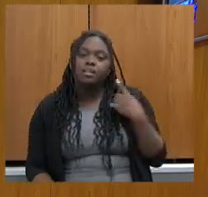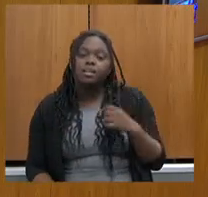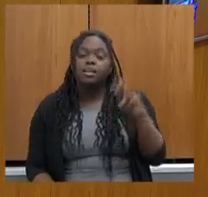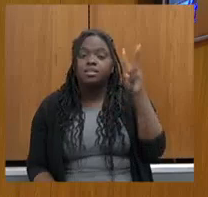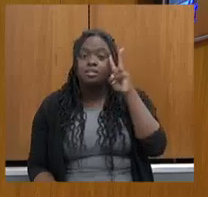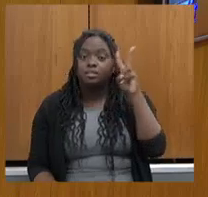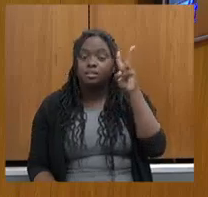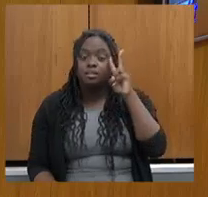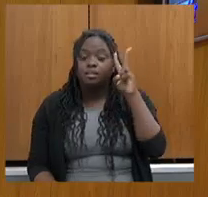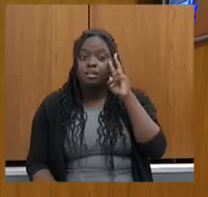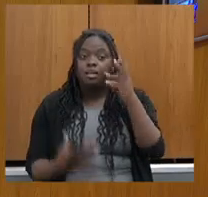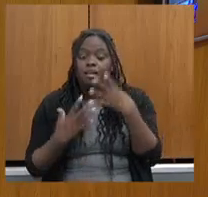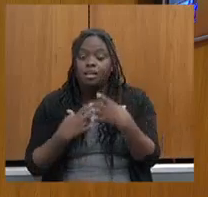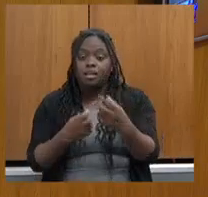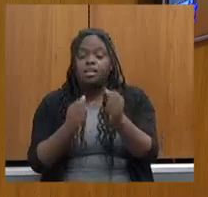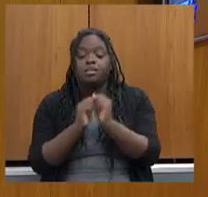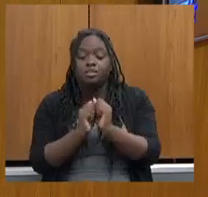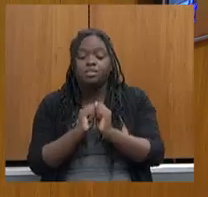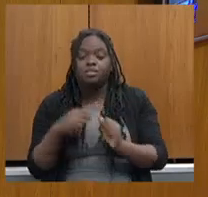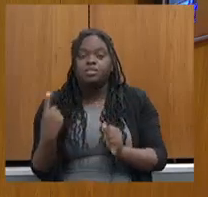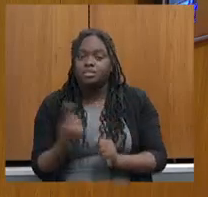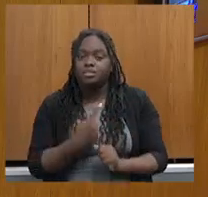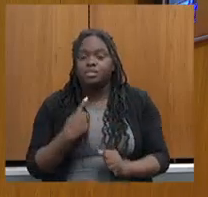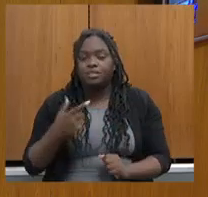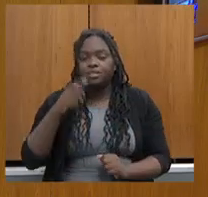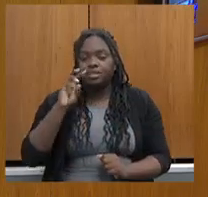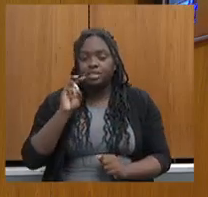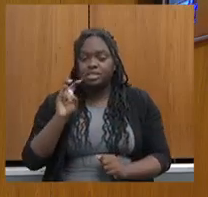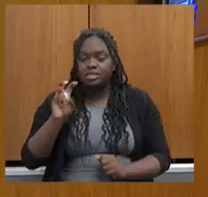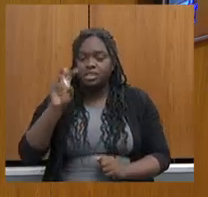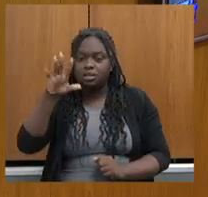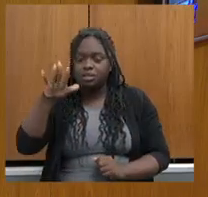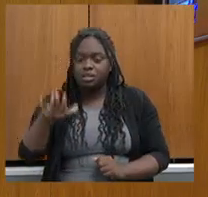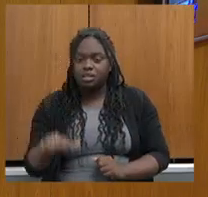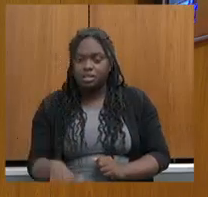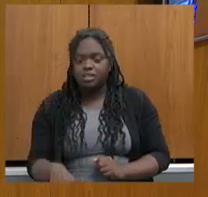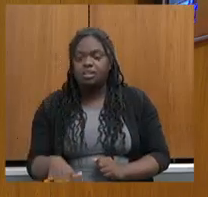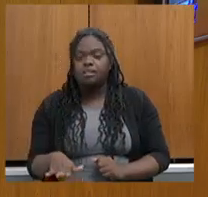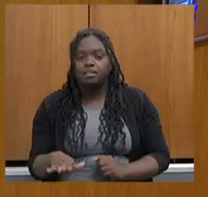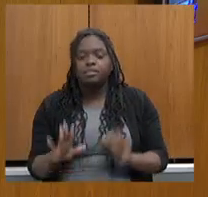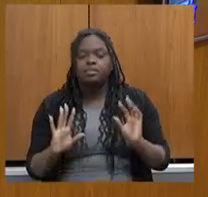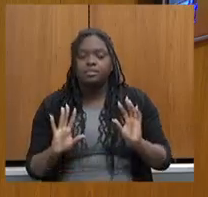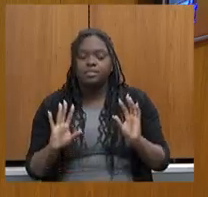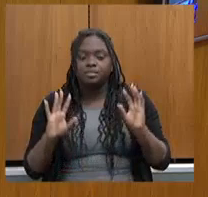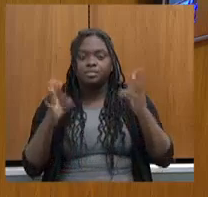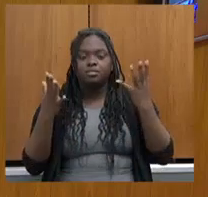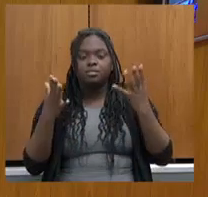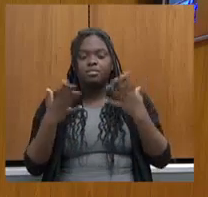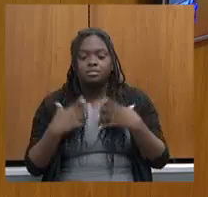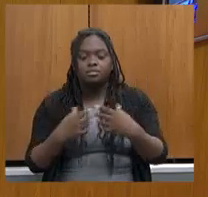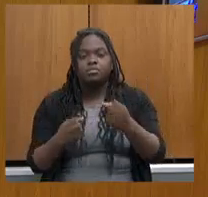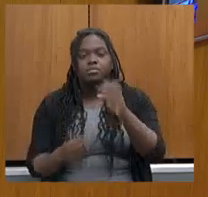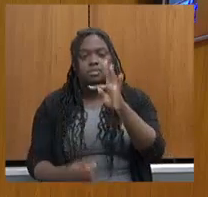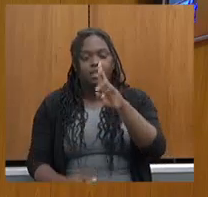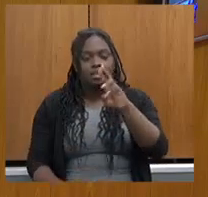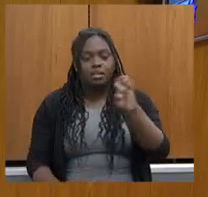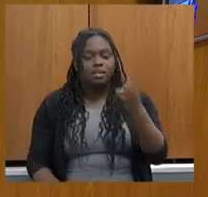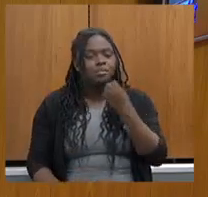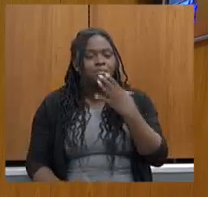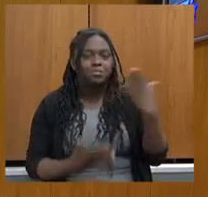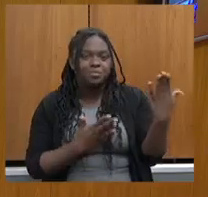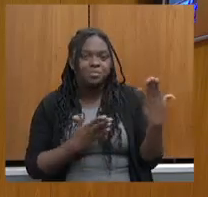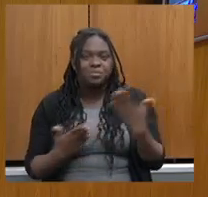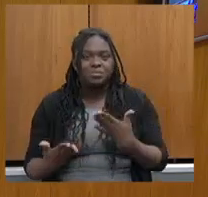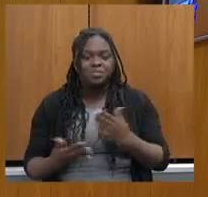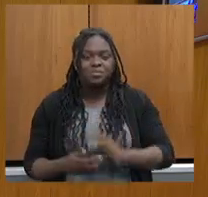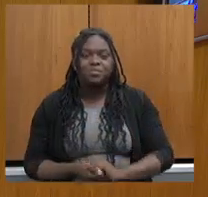segunda-feira estará tomando posse conosco na 17 horas lá no evento de difamação do TRF seja muito bem vindo